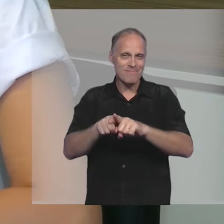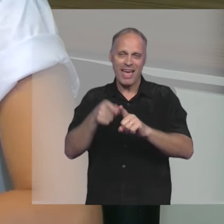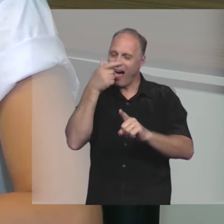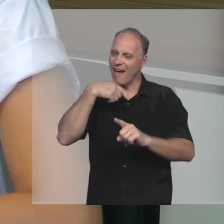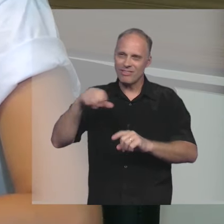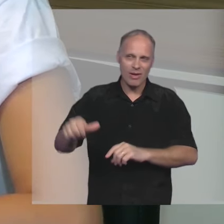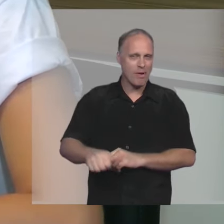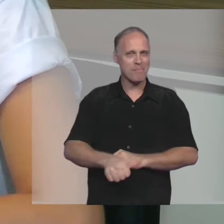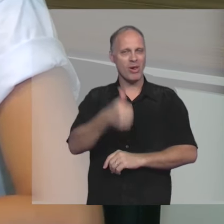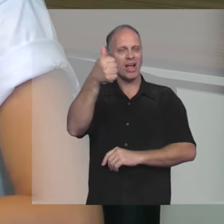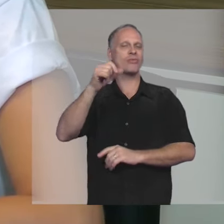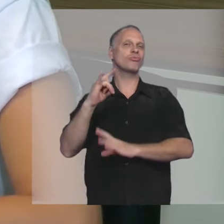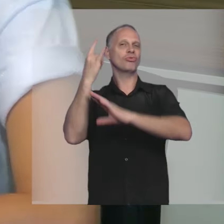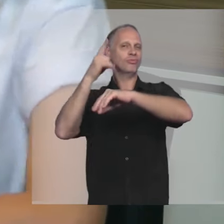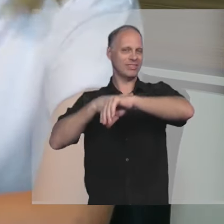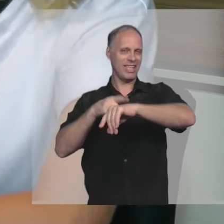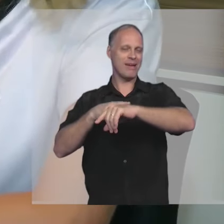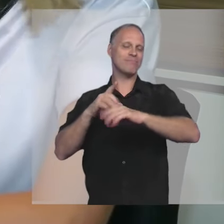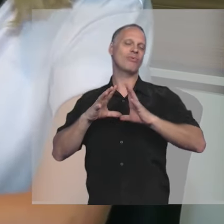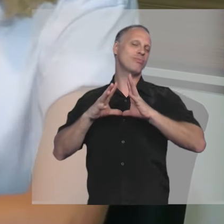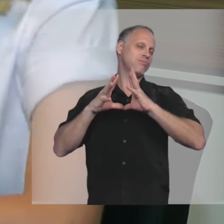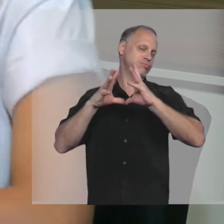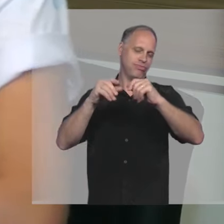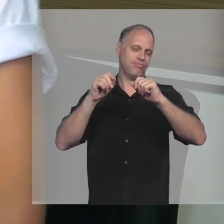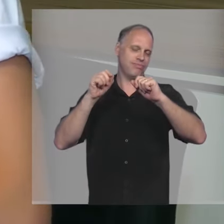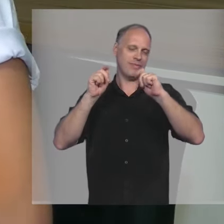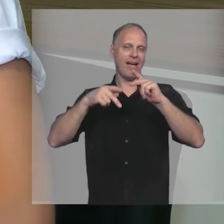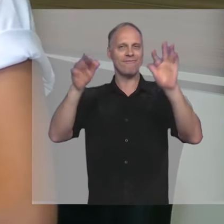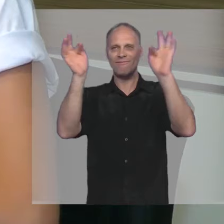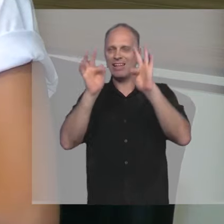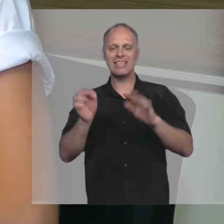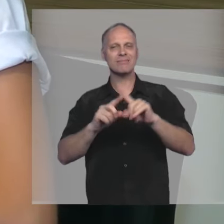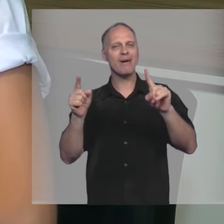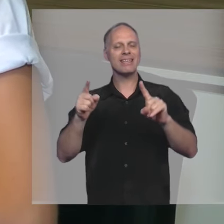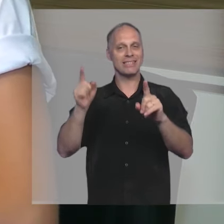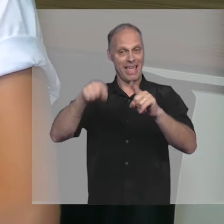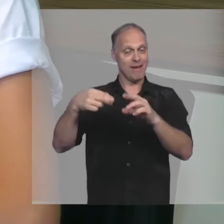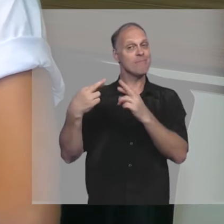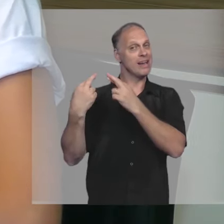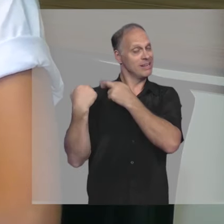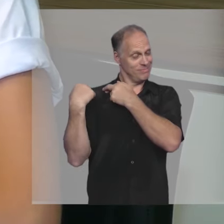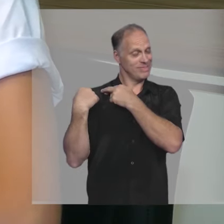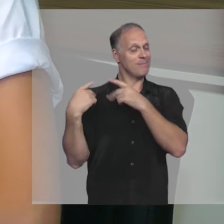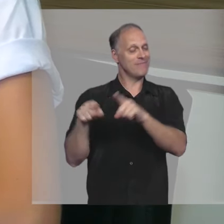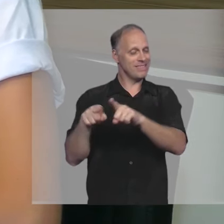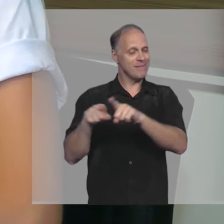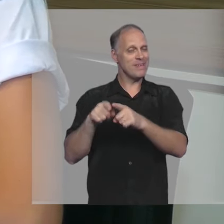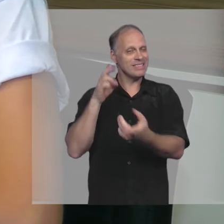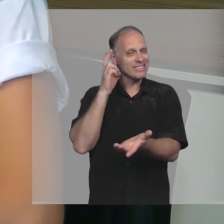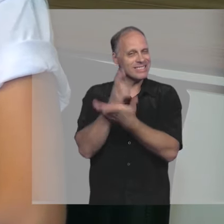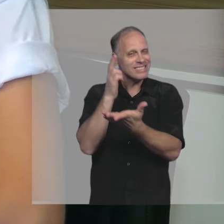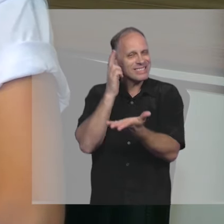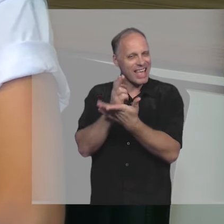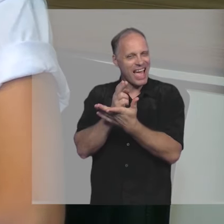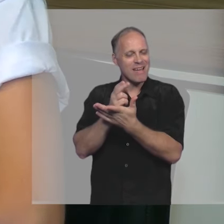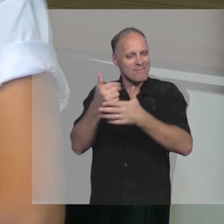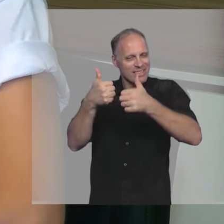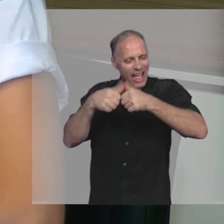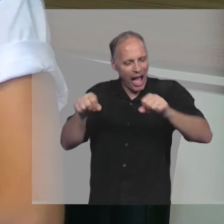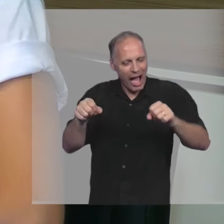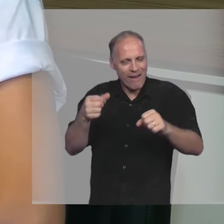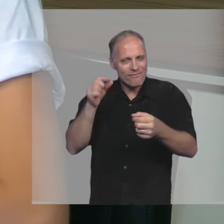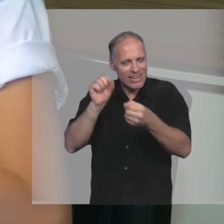mercado deu uma melhorada nos últimos tempos, que todo mundo fica feliz, mas é uma responsabilidade também, porque a gente sempre tem que